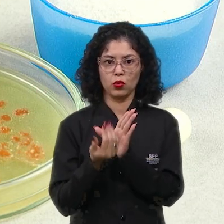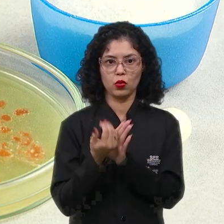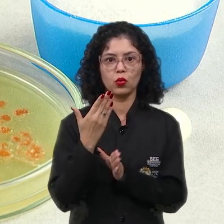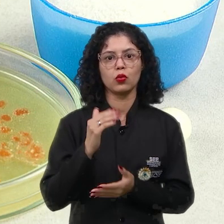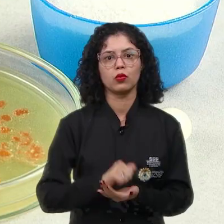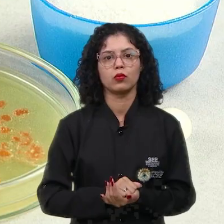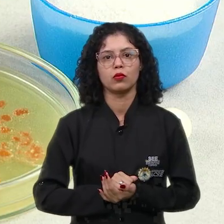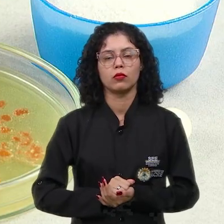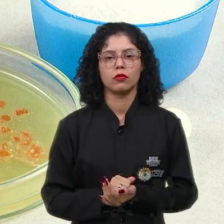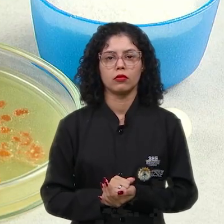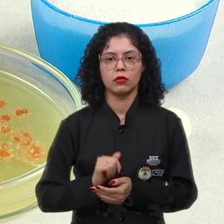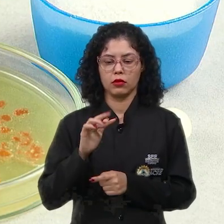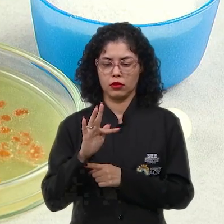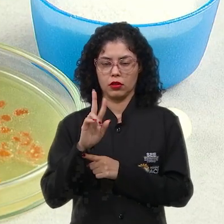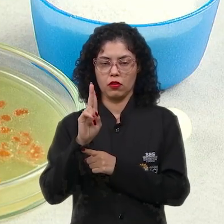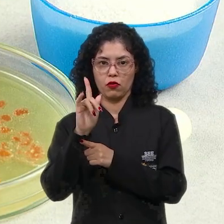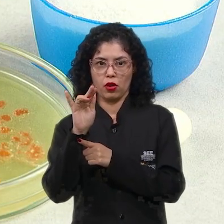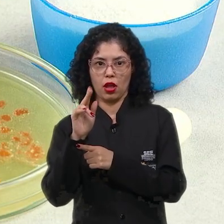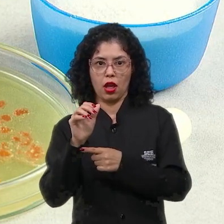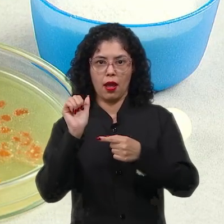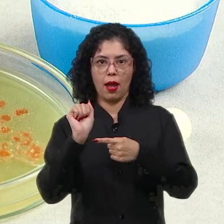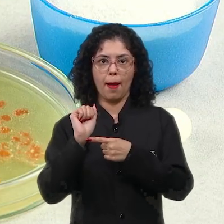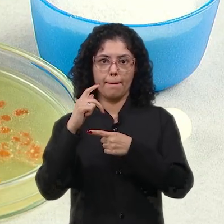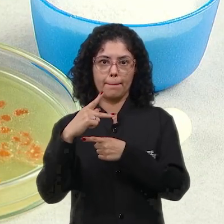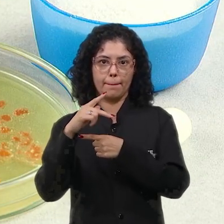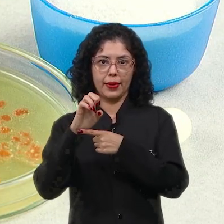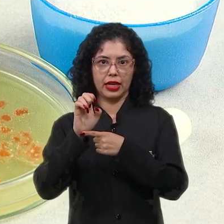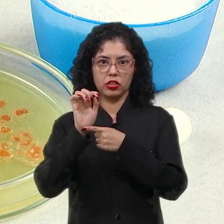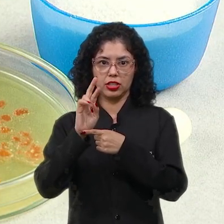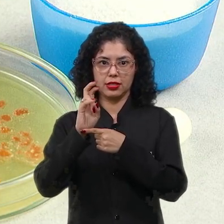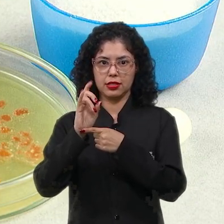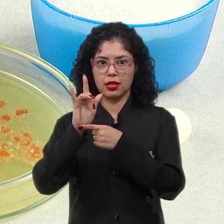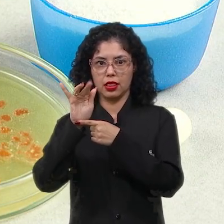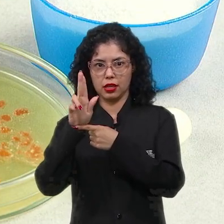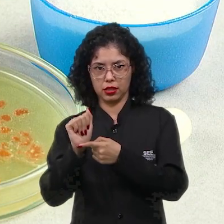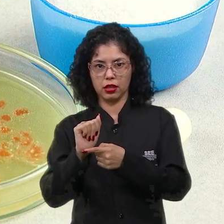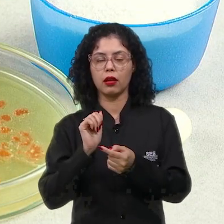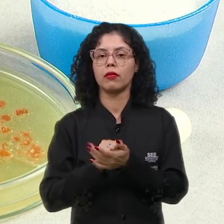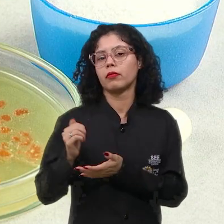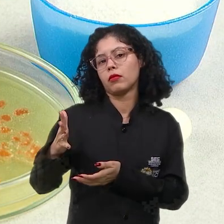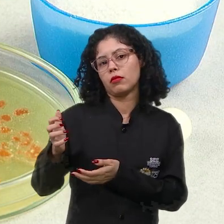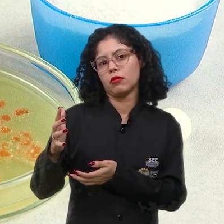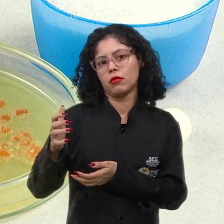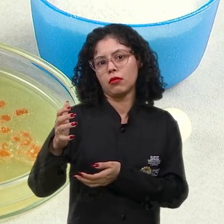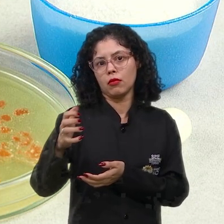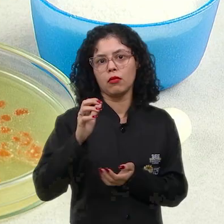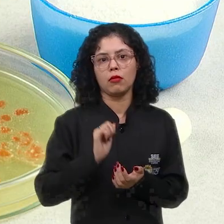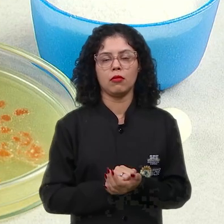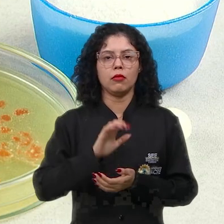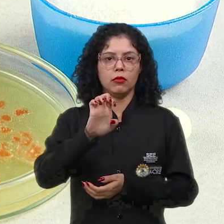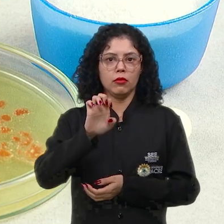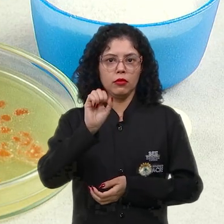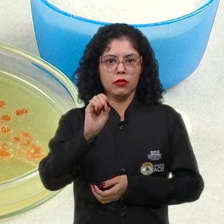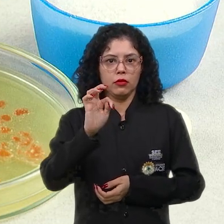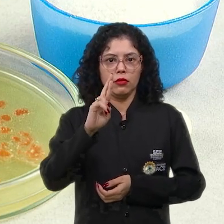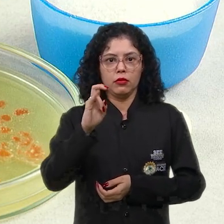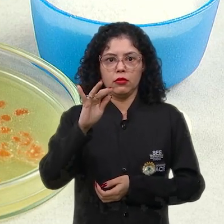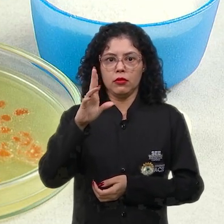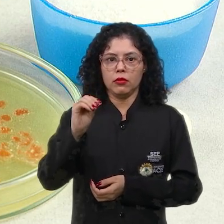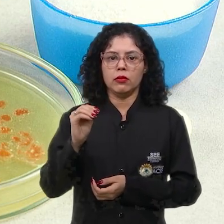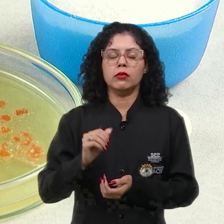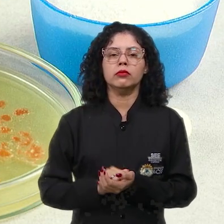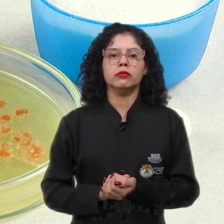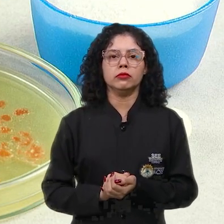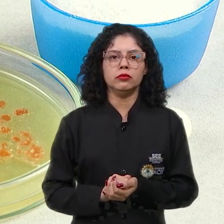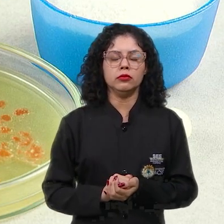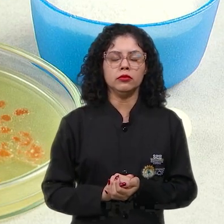pessoal. Fungos como a penicillium, que é a penicilina, tá? E a bactéria como Streptomyces, são cultivadas